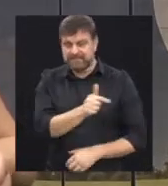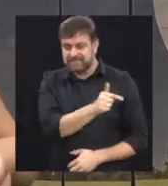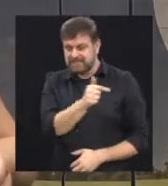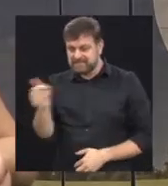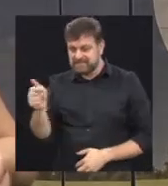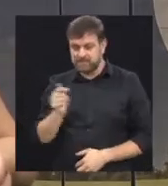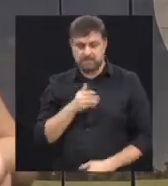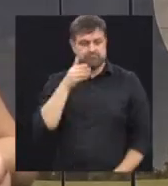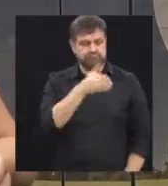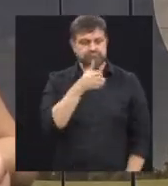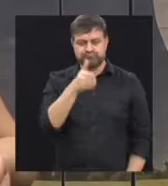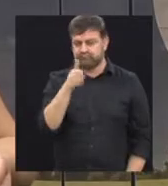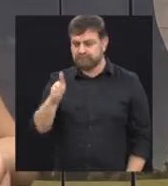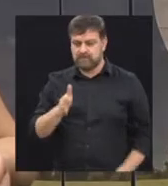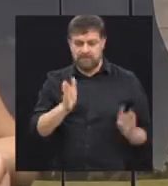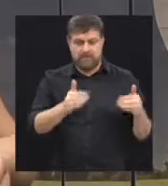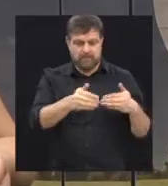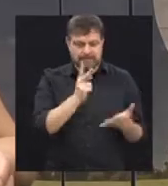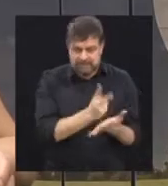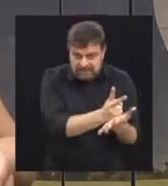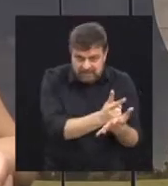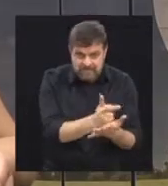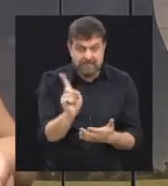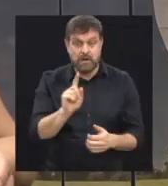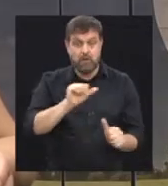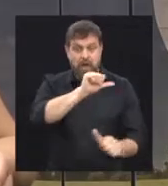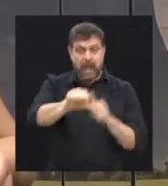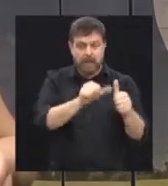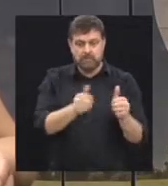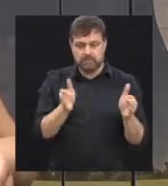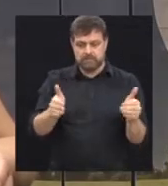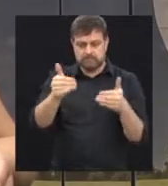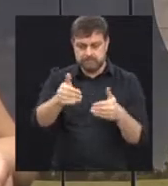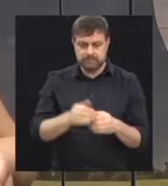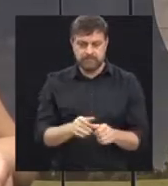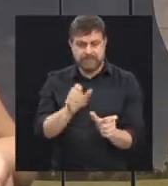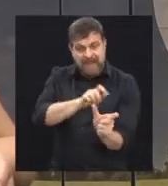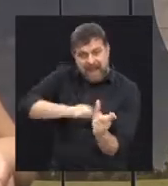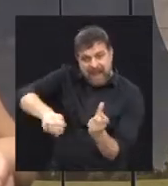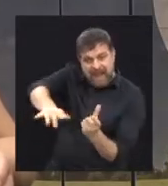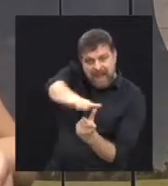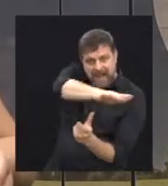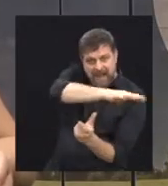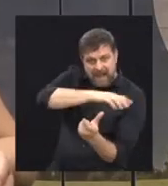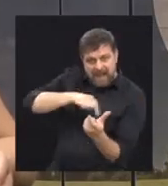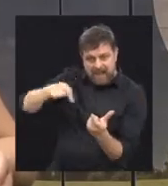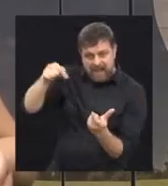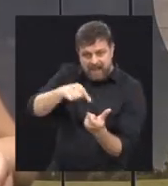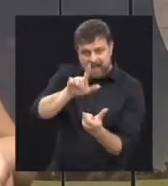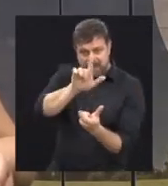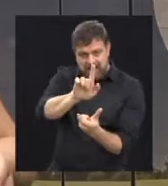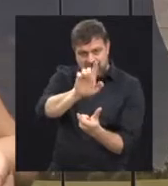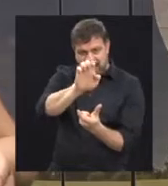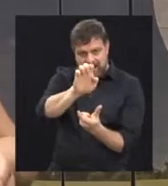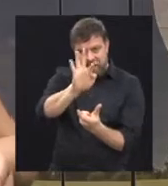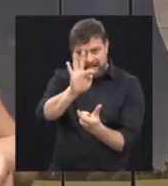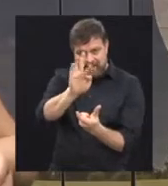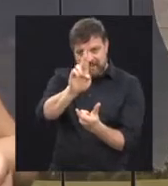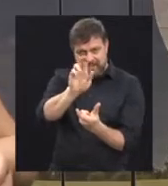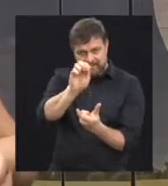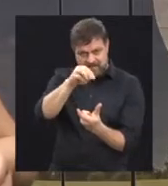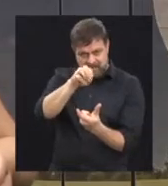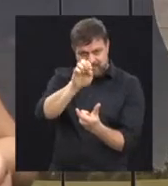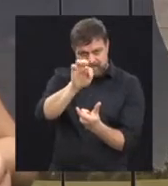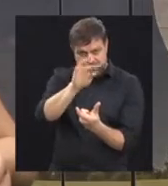durante a semana, então a criança não fica em uma sala de aula. Ela passa no ateliê de letramento, na segunda-feira, na terça